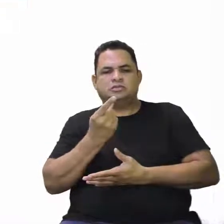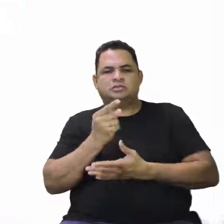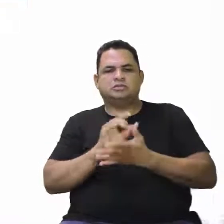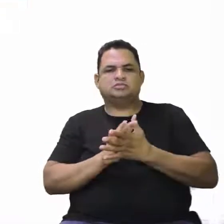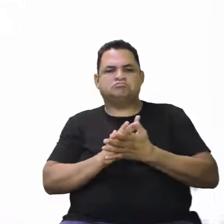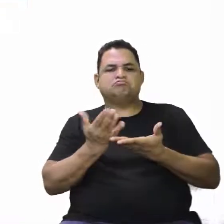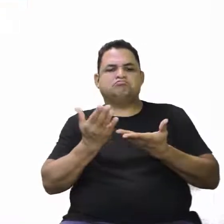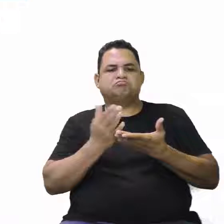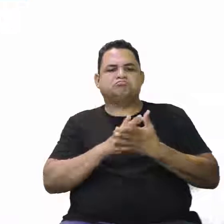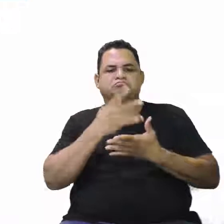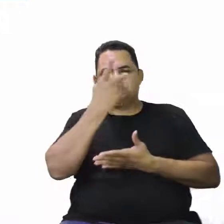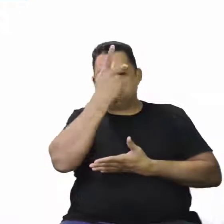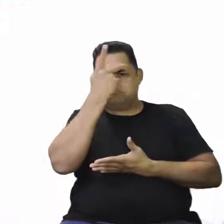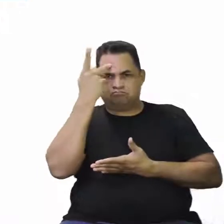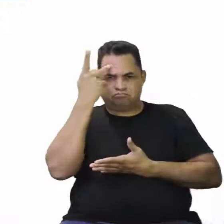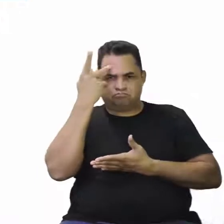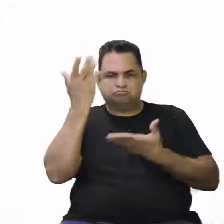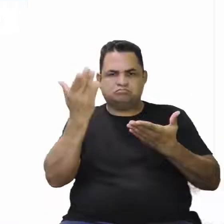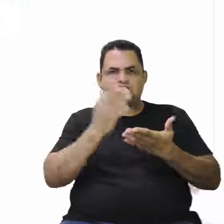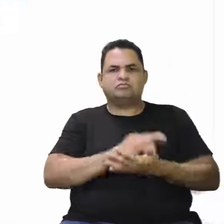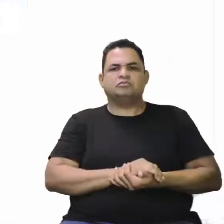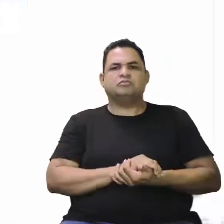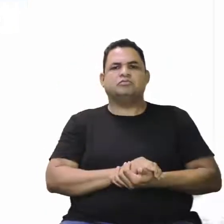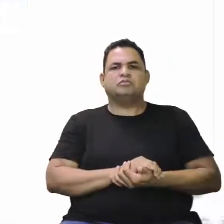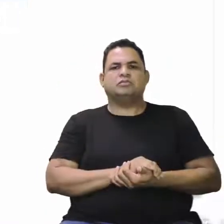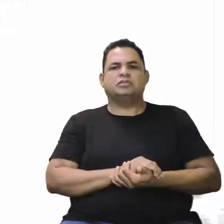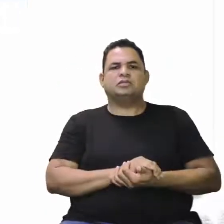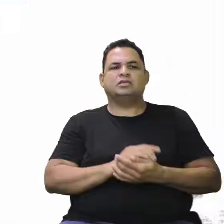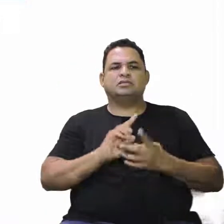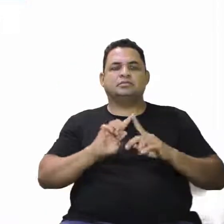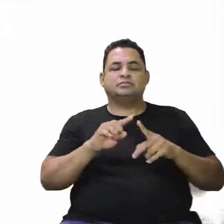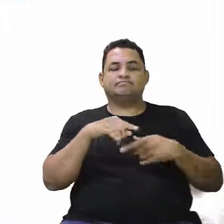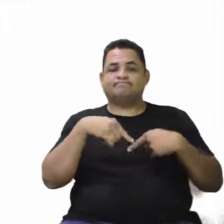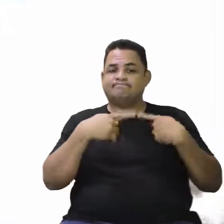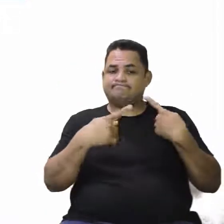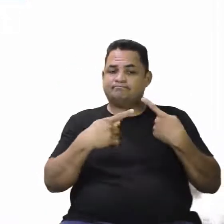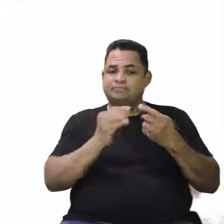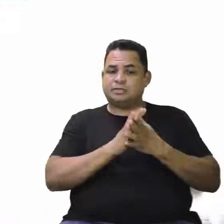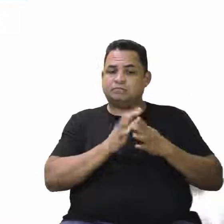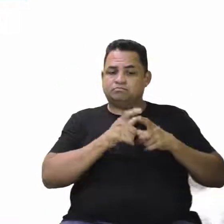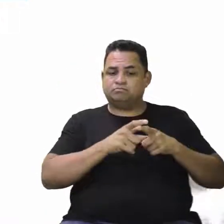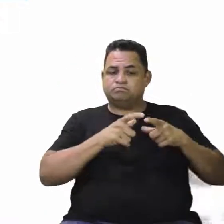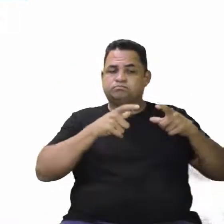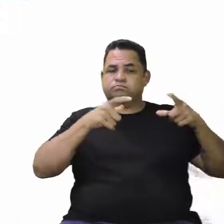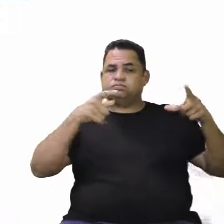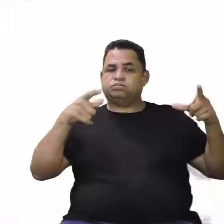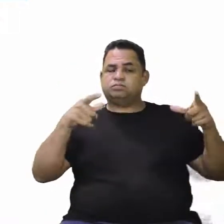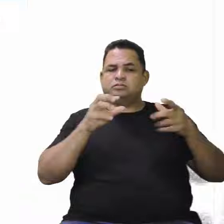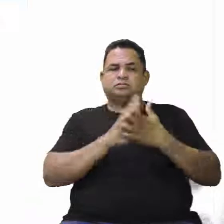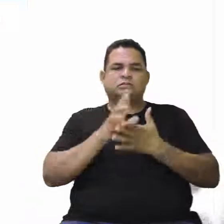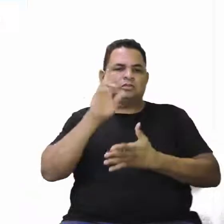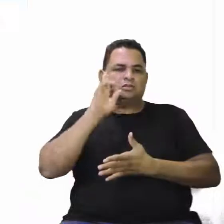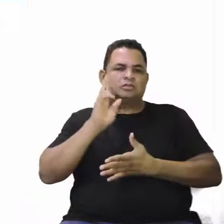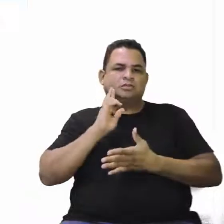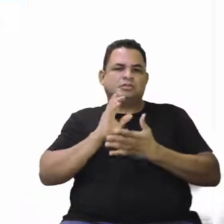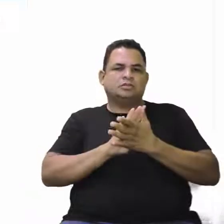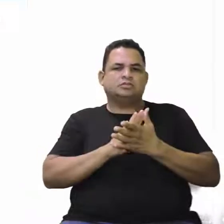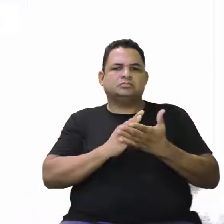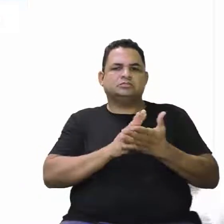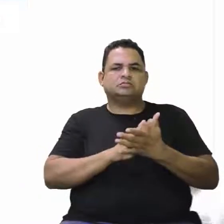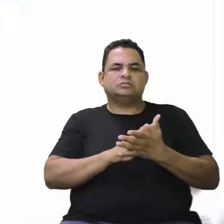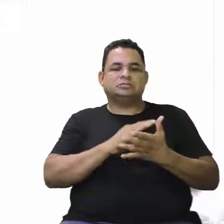habitantes, beleza? 1970. Mas olha só o crescimento de Rondônia,